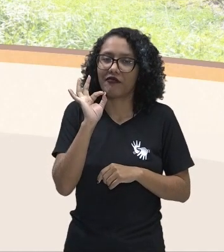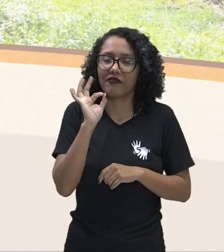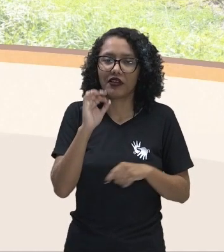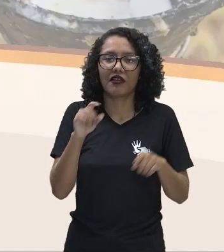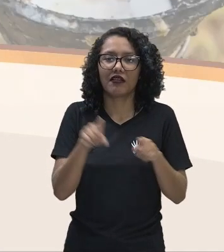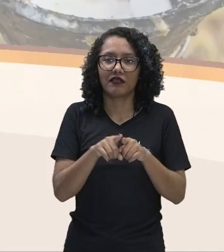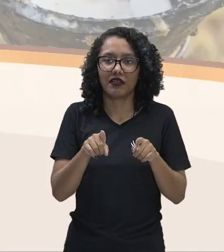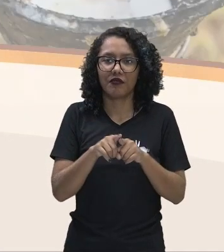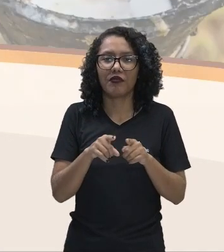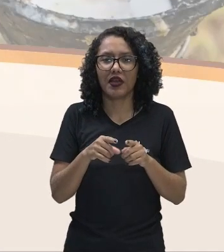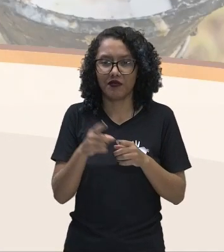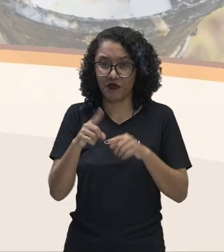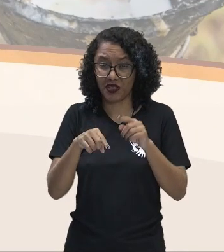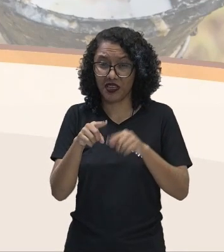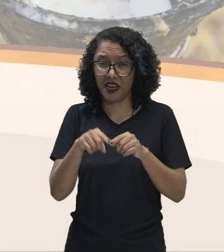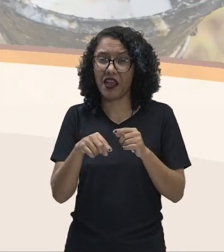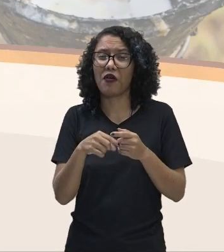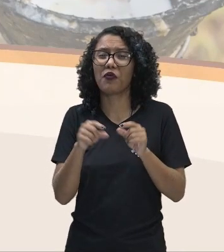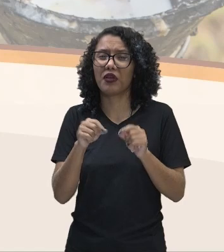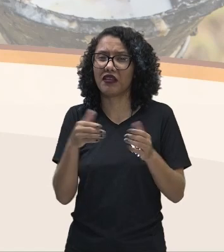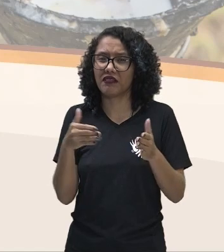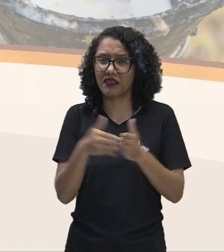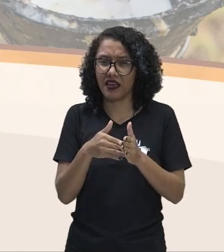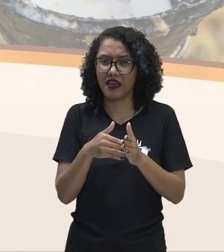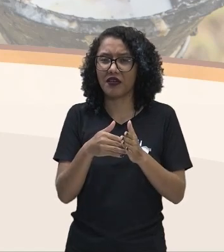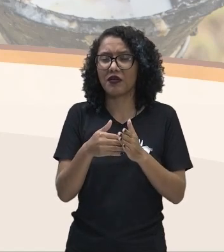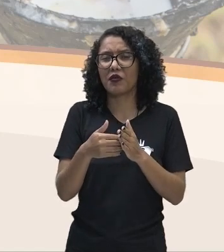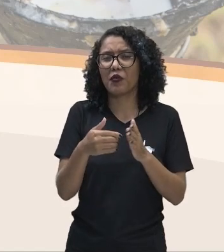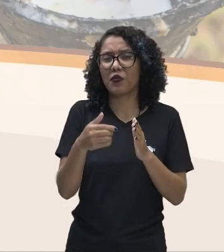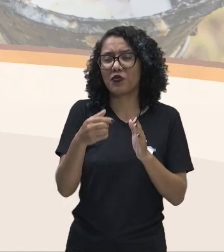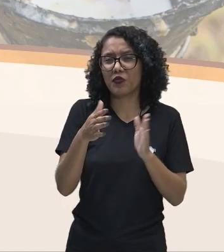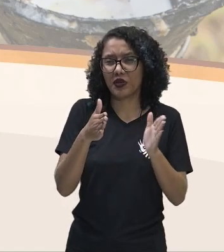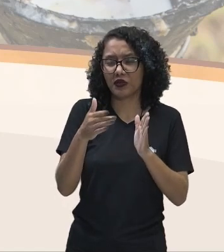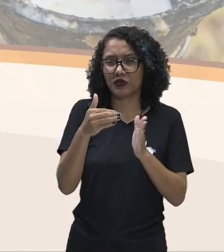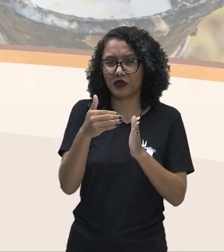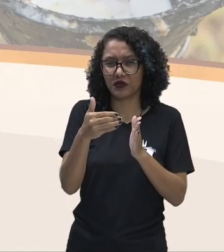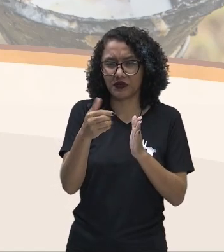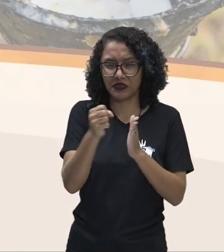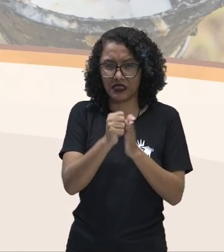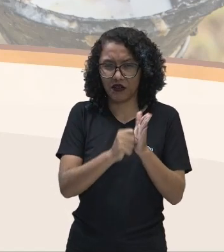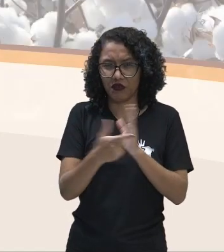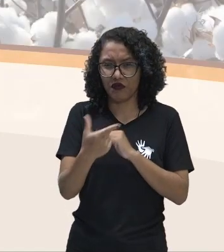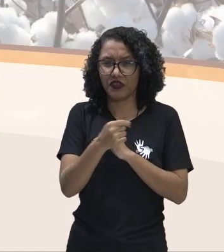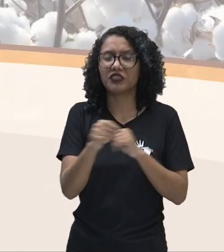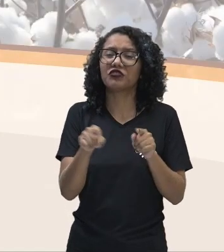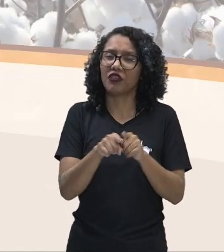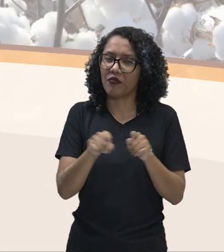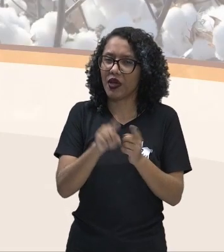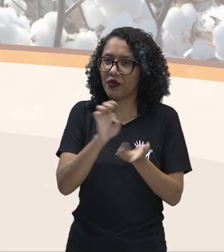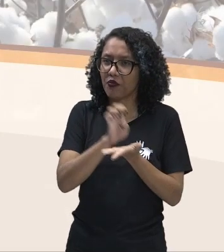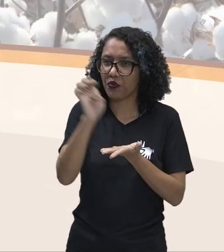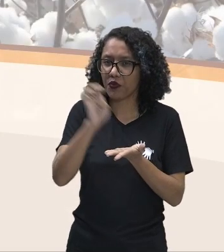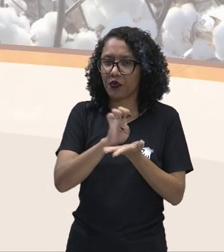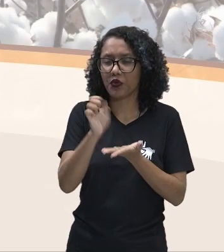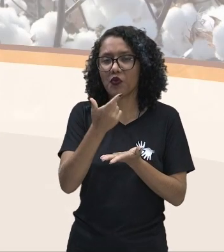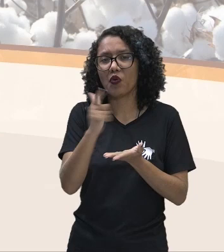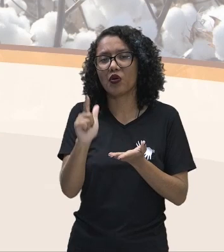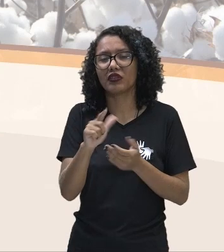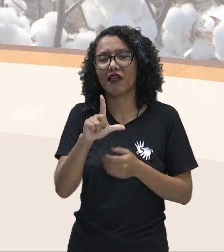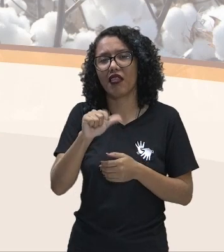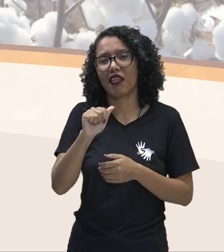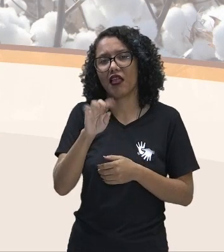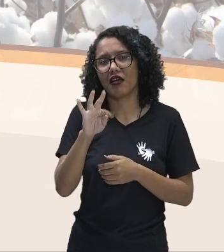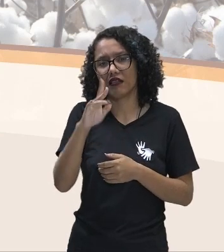o século XX ele vigorou nas grandes exportações, a extração do látex, ou seja,